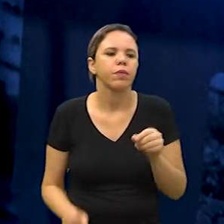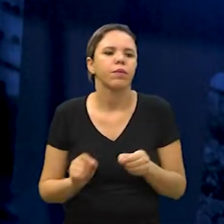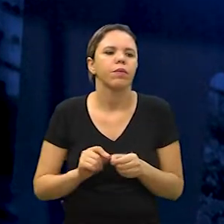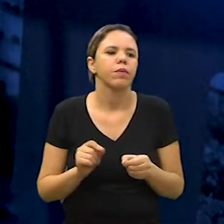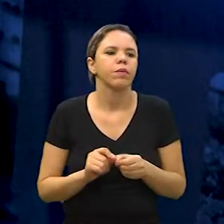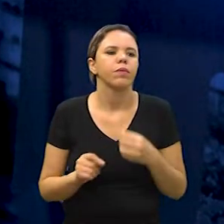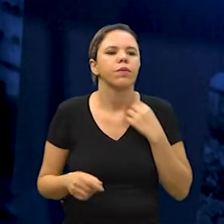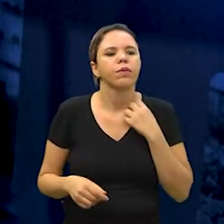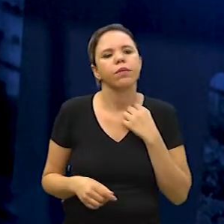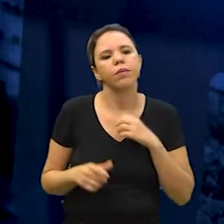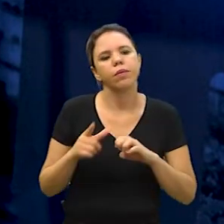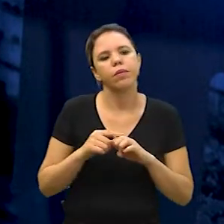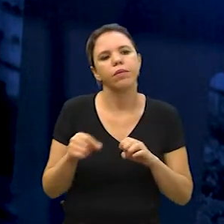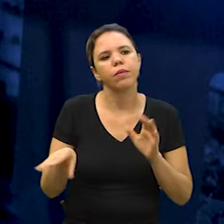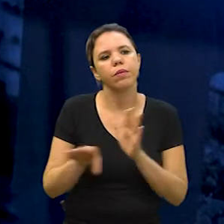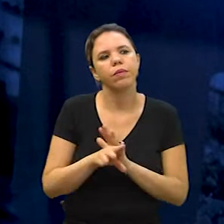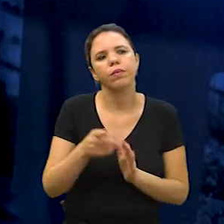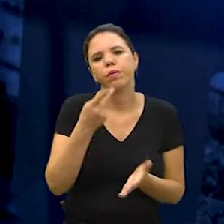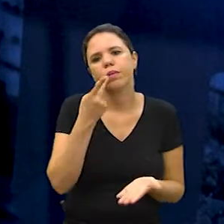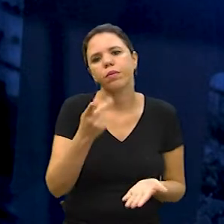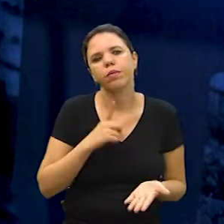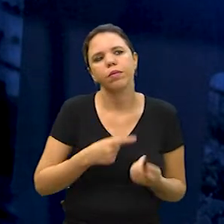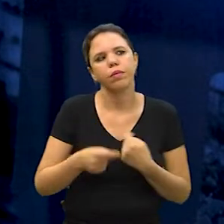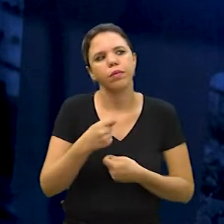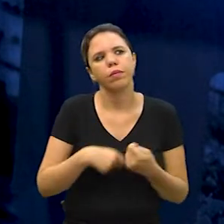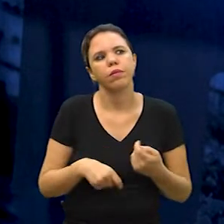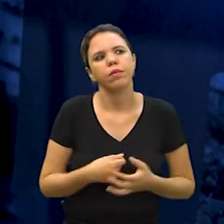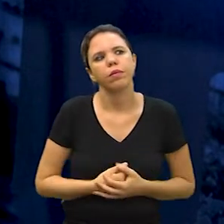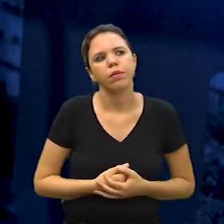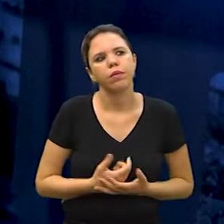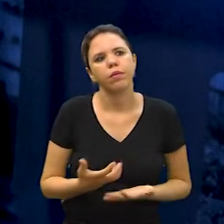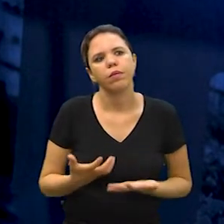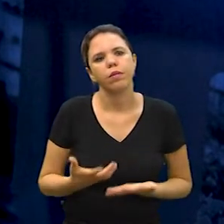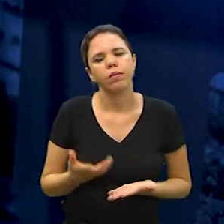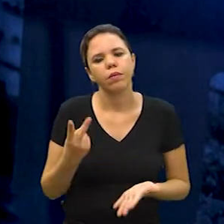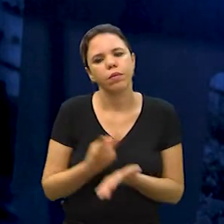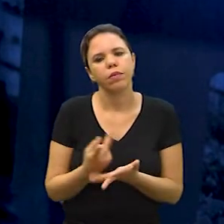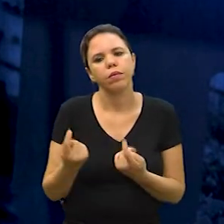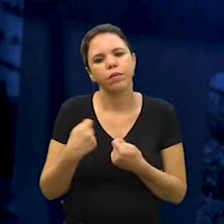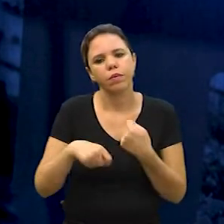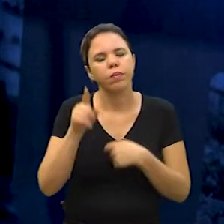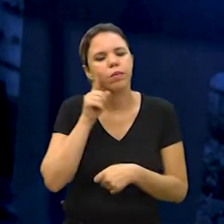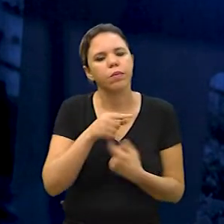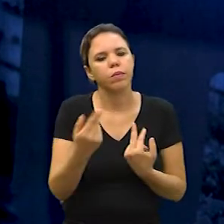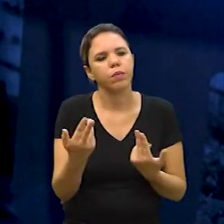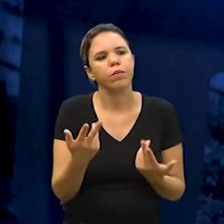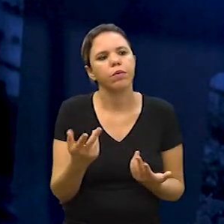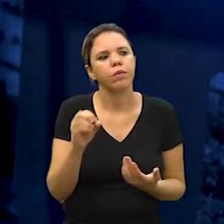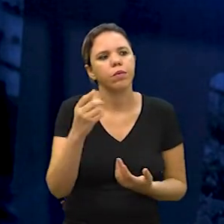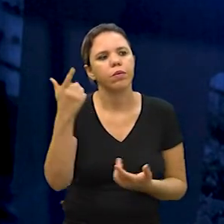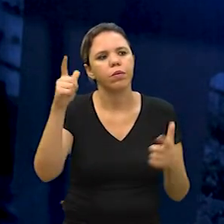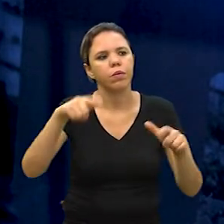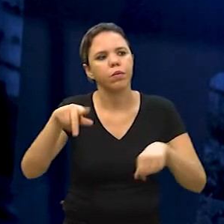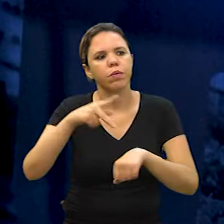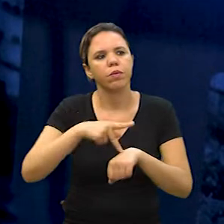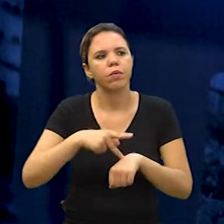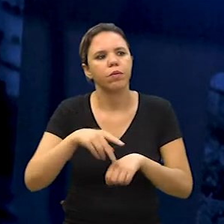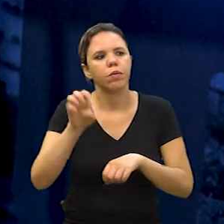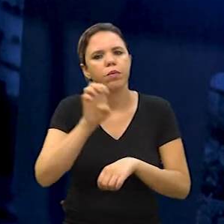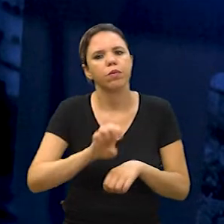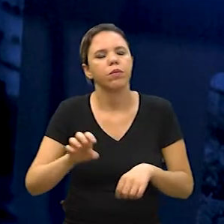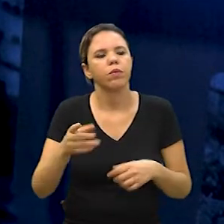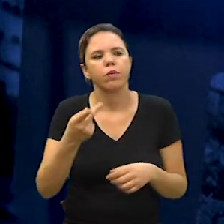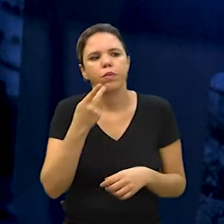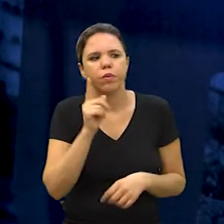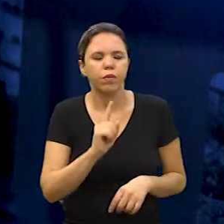fazem quando o empreendedor chega e fala, poxa, eu tenho um negócio, eu quero ter o mesmo negócio nos Estados Unidos, ou em outro país, ou na Europa, ou